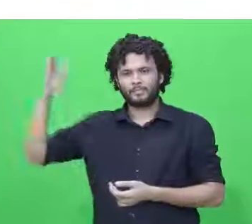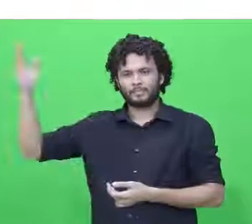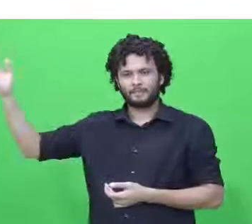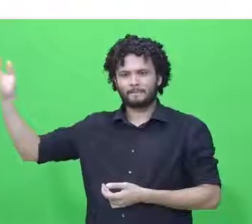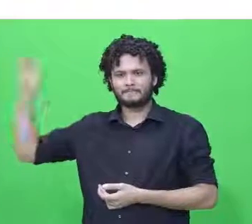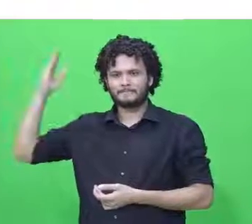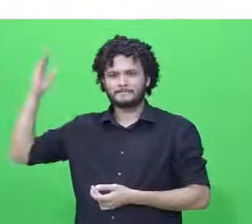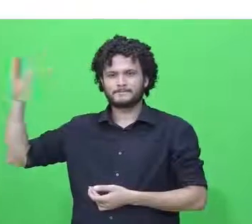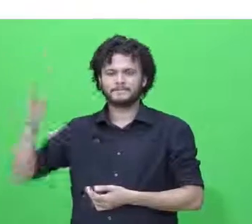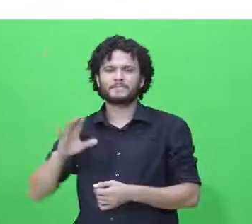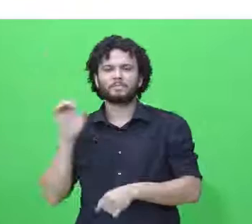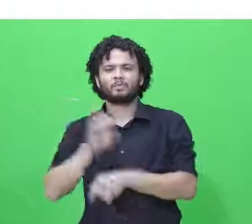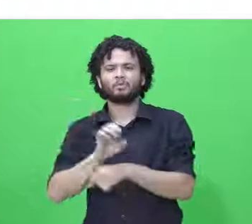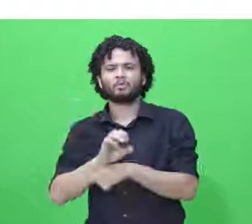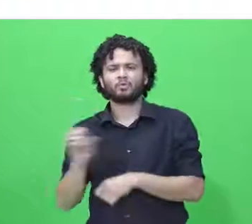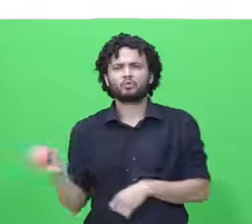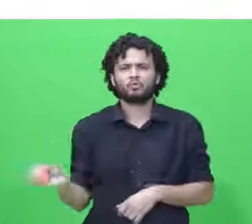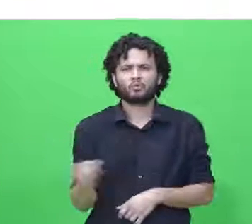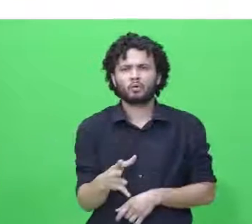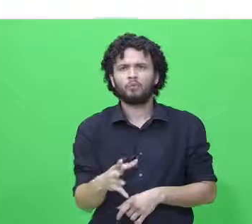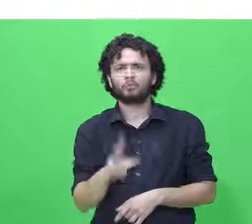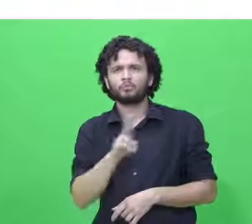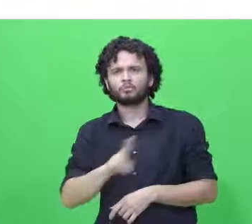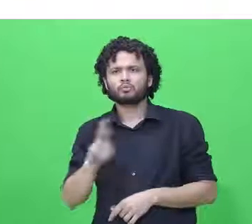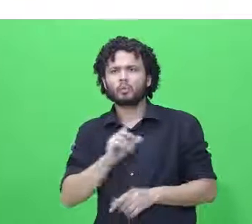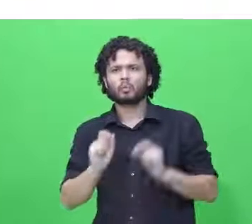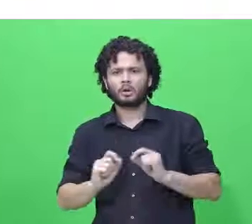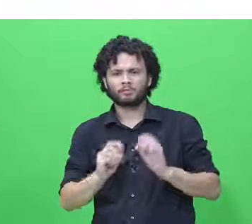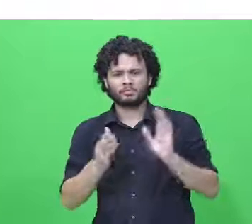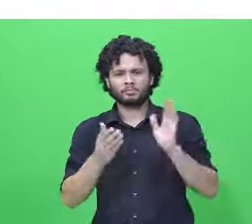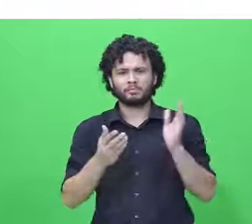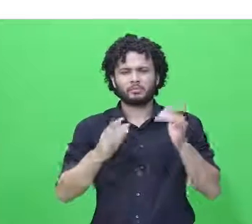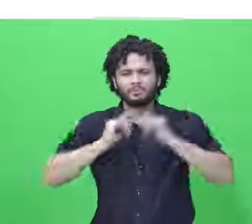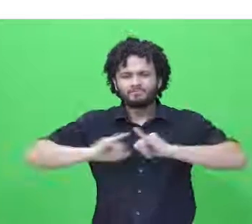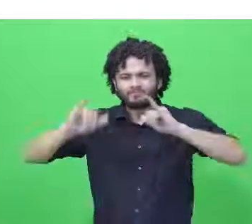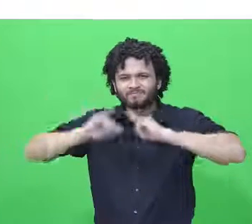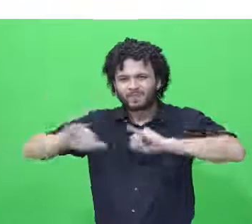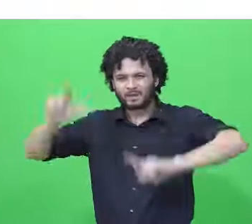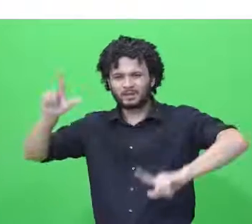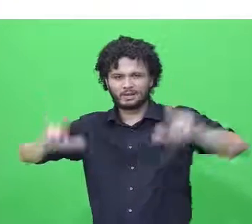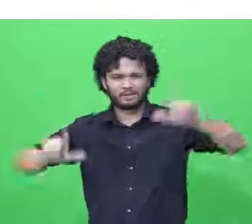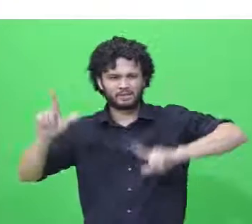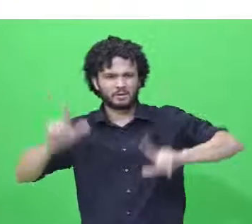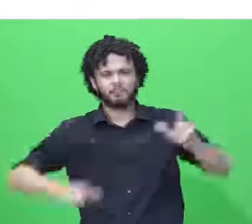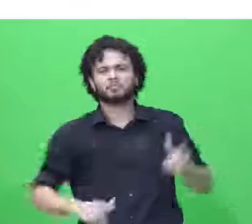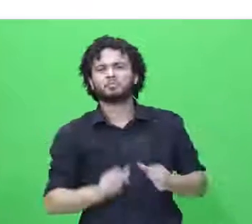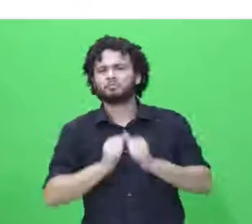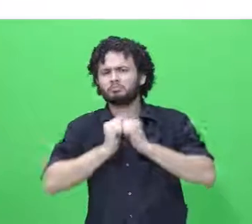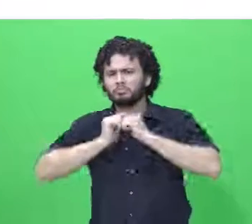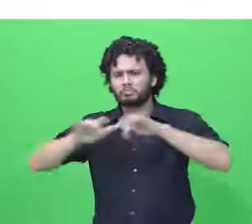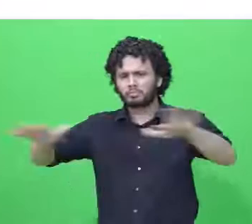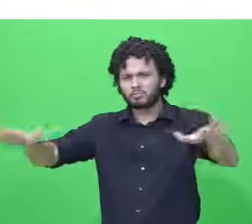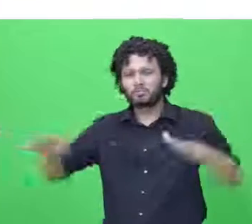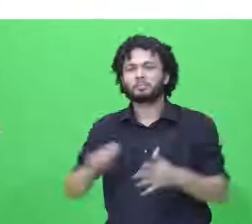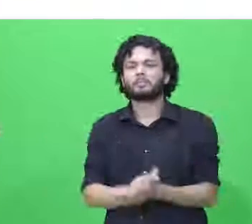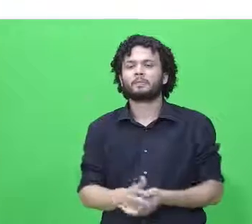O Estado Novo, ele vai se utilizar de propagandas, né? Se Vargas, nesses períodos que eu já caracterizei